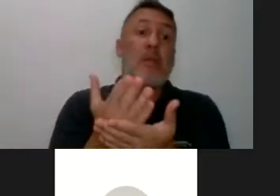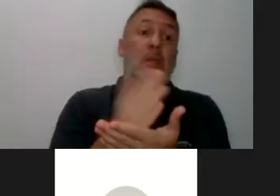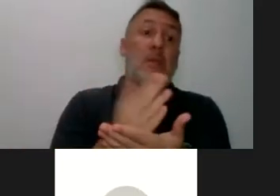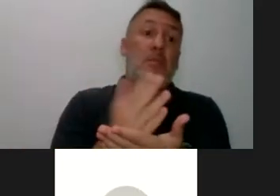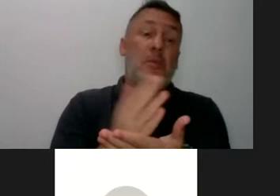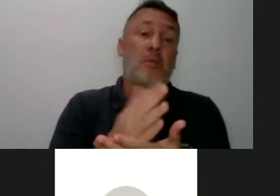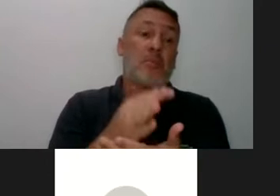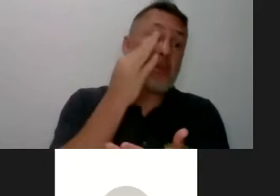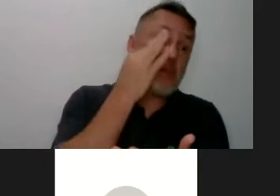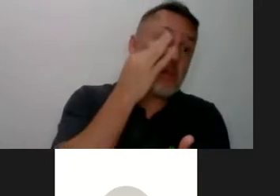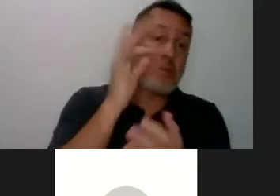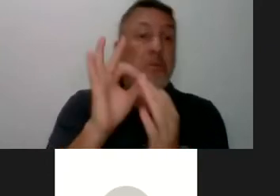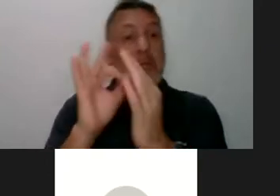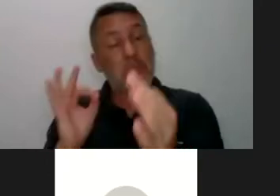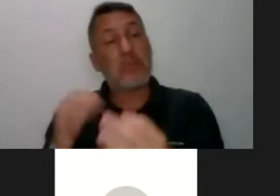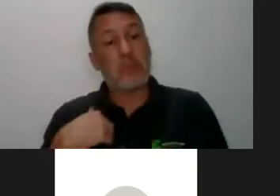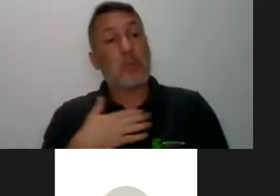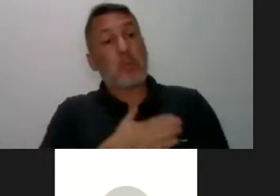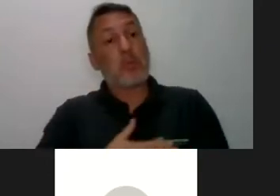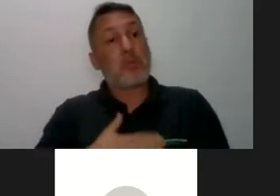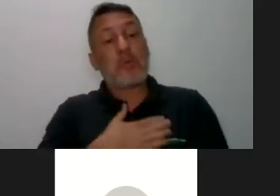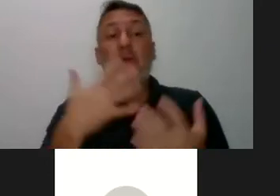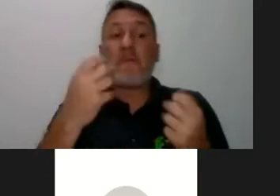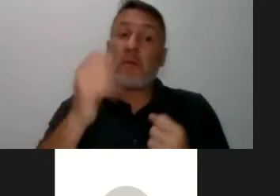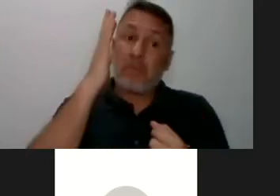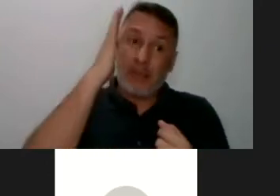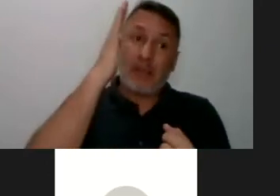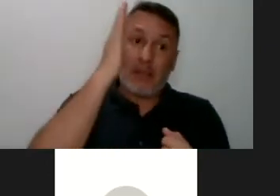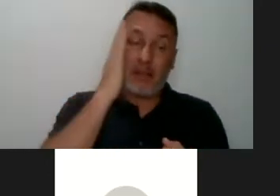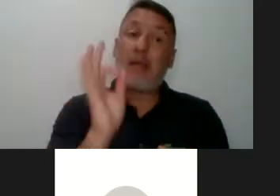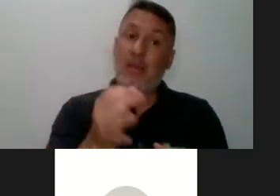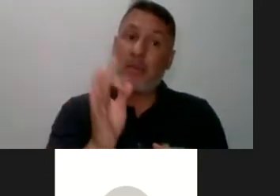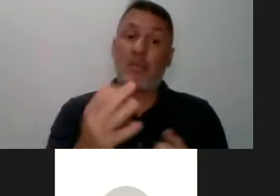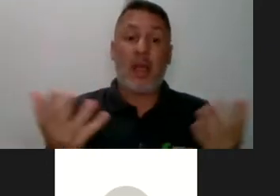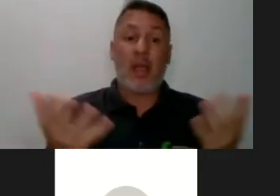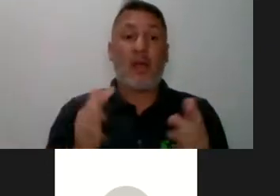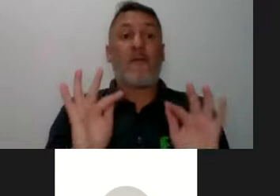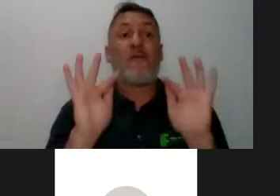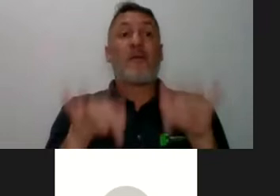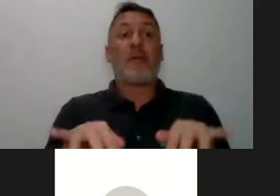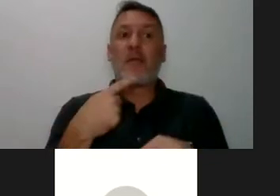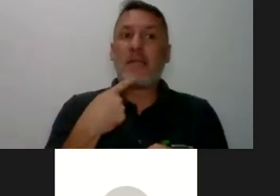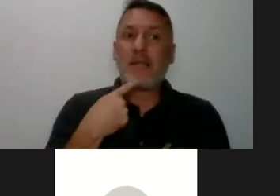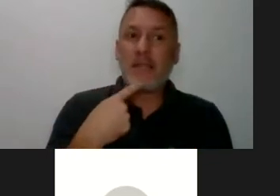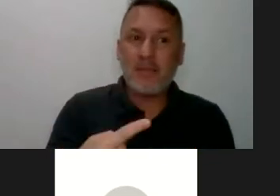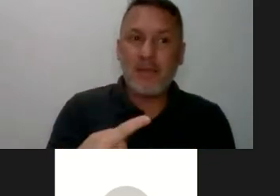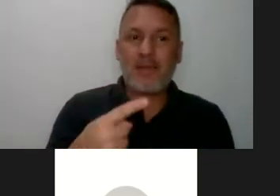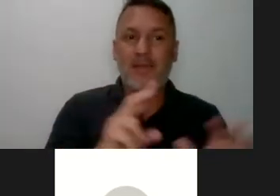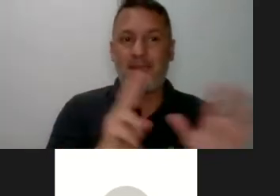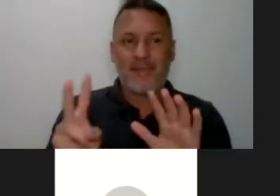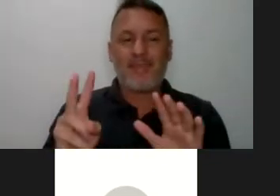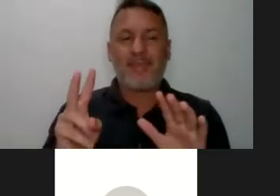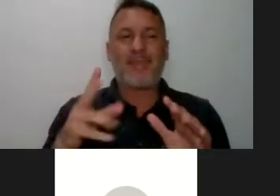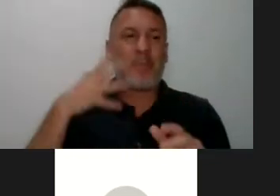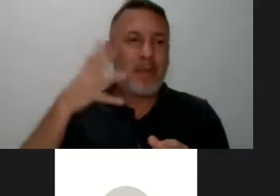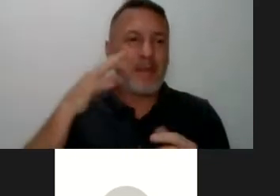a gente é assim, né, a gente vai chegando no final da jornada já pensando possibilidades para a próxima. E isso vai dando o tom, né,